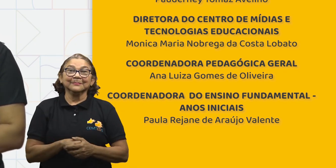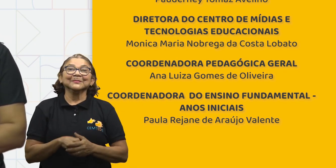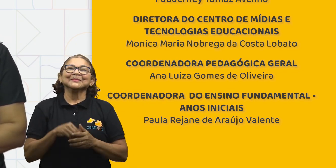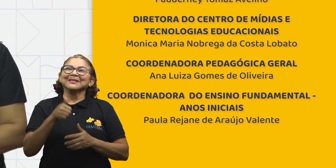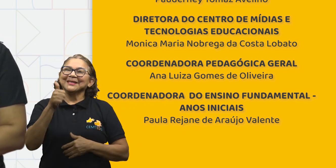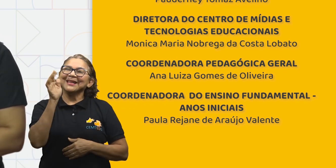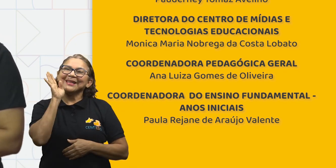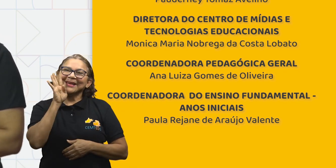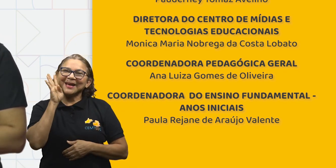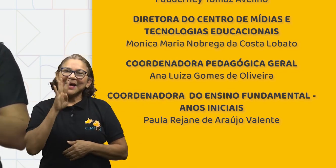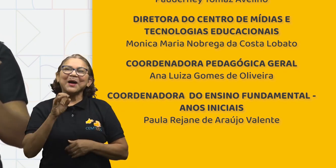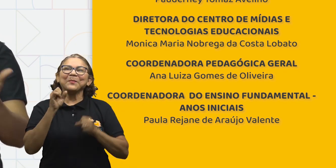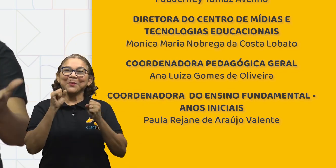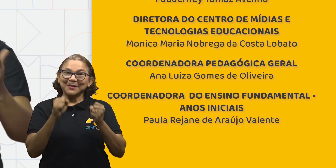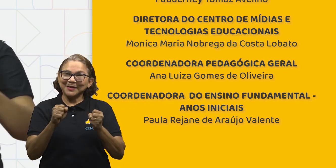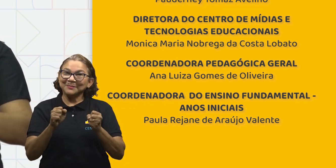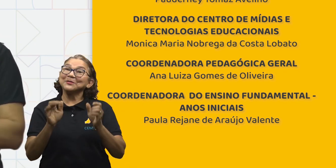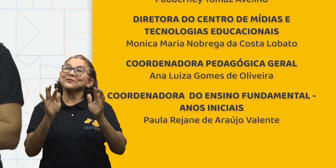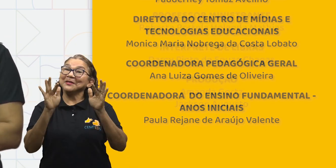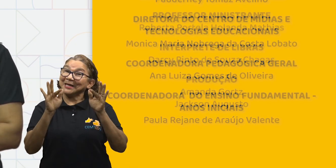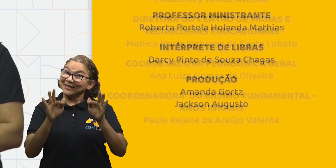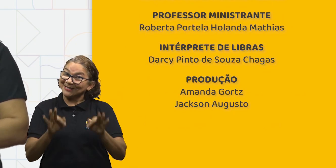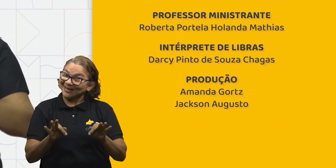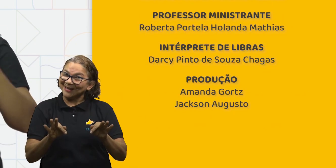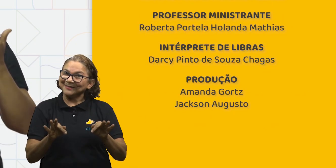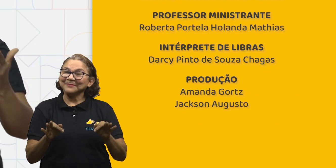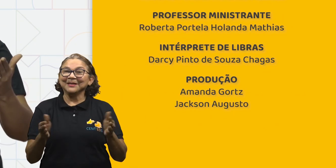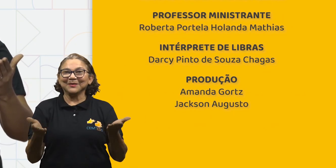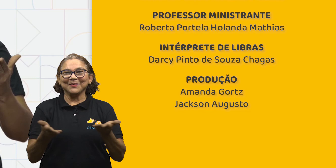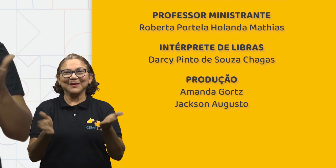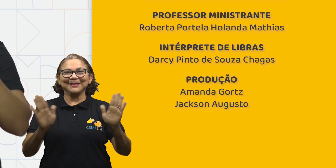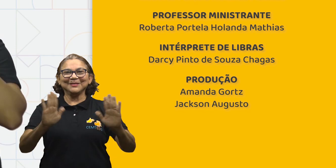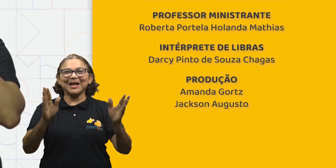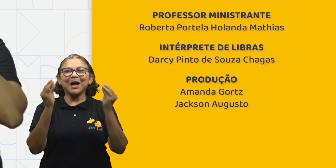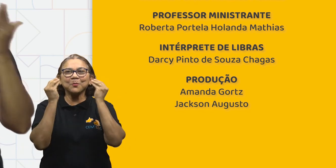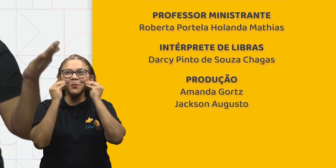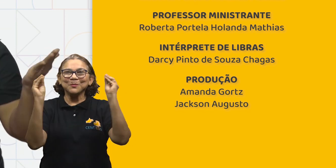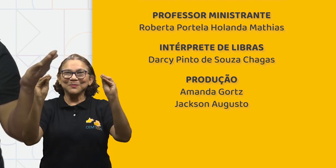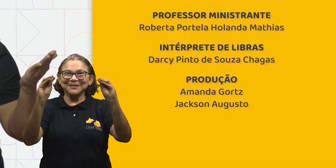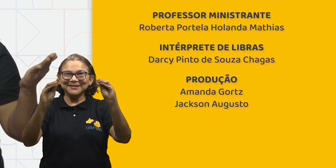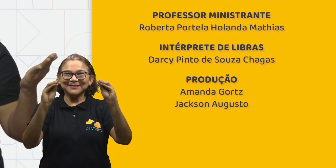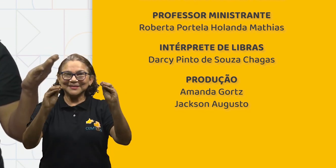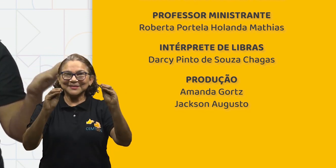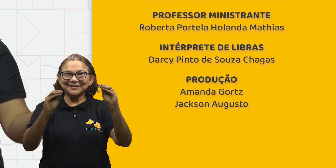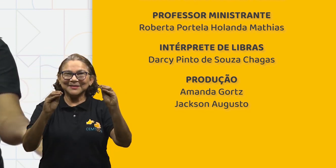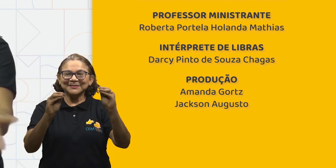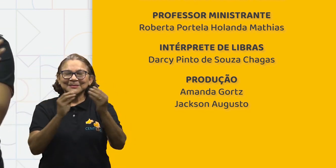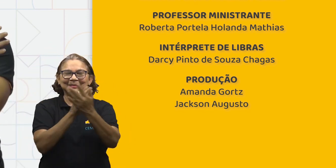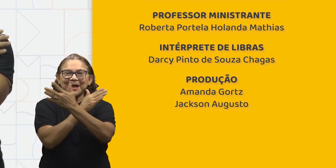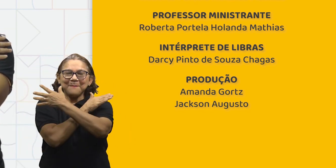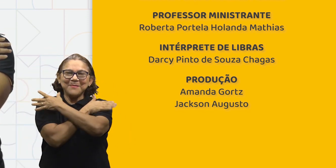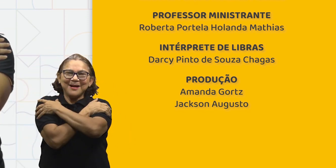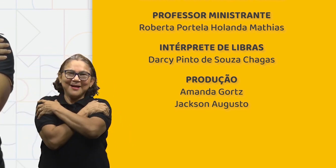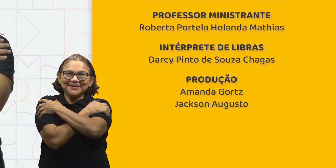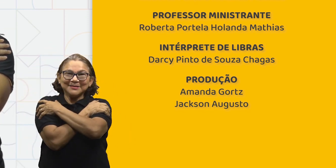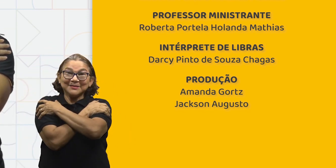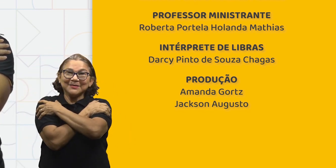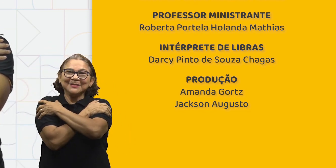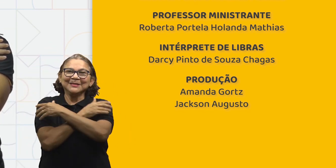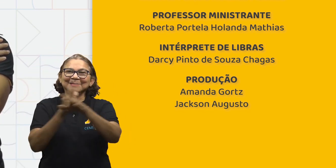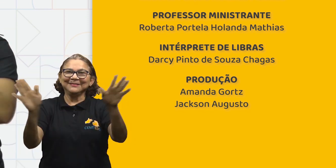Já podemos sair daqui com este aprendizado. Fique com Deus. Muitos beijos para você, um